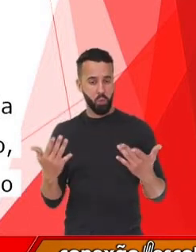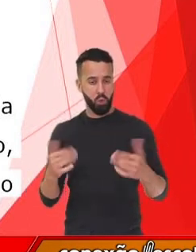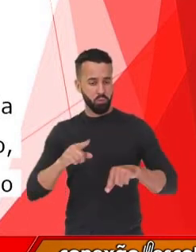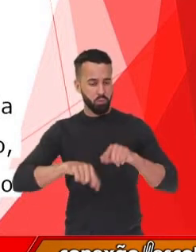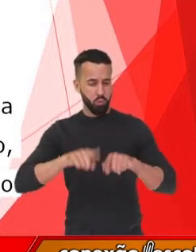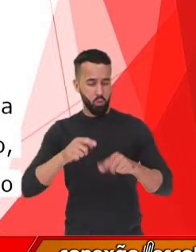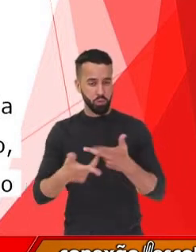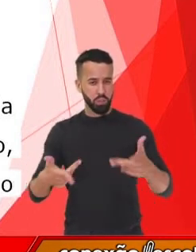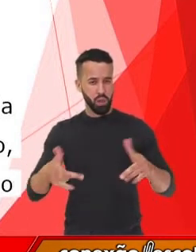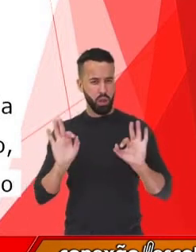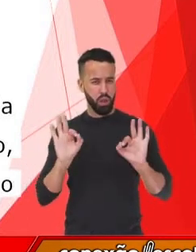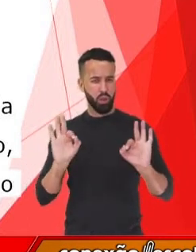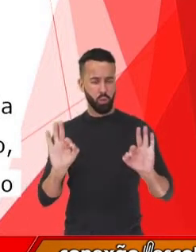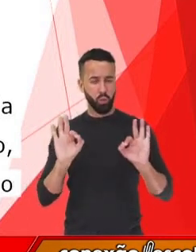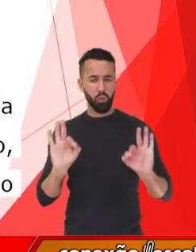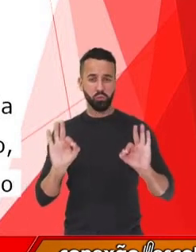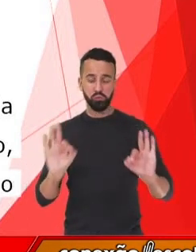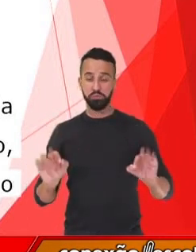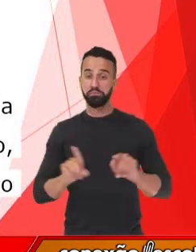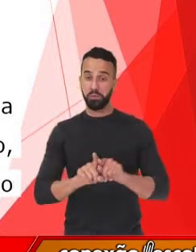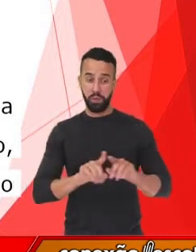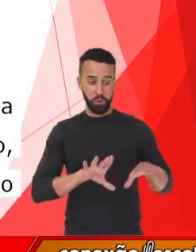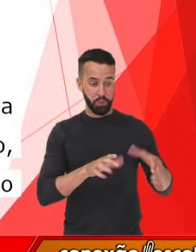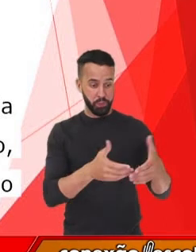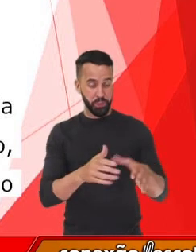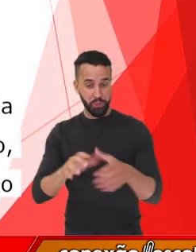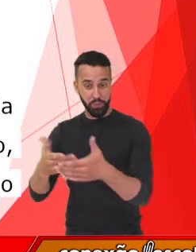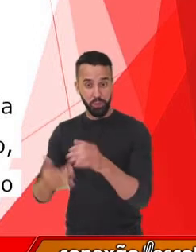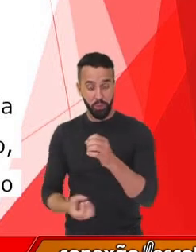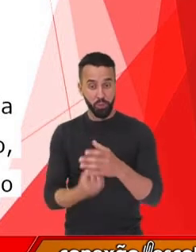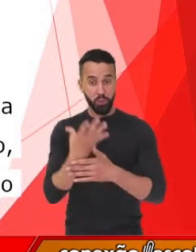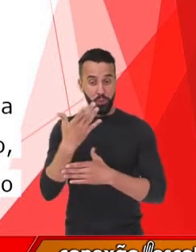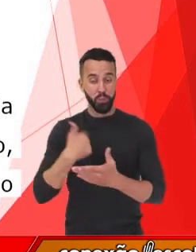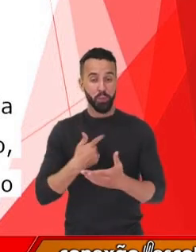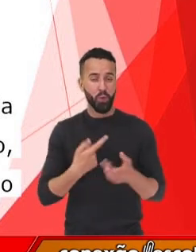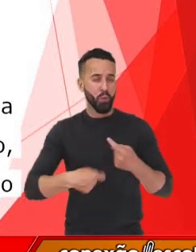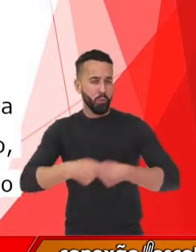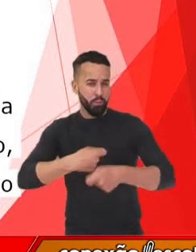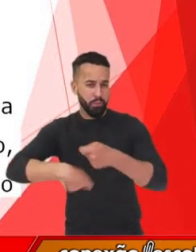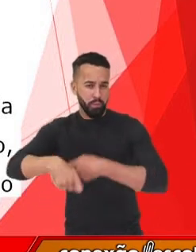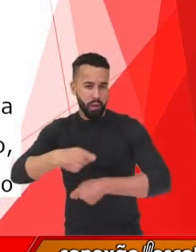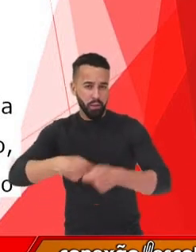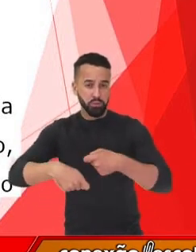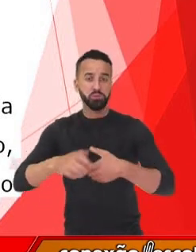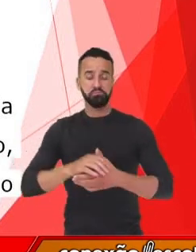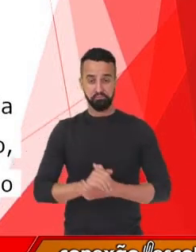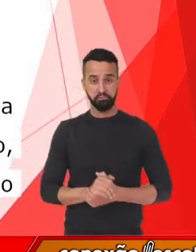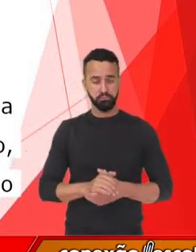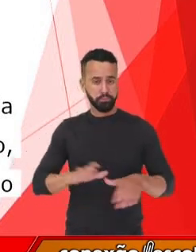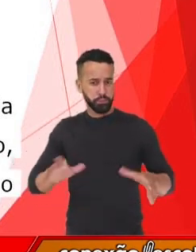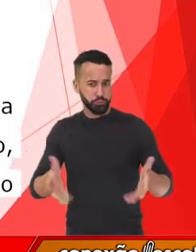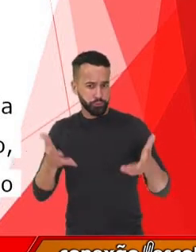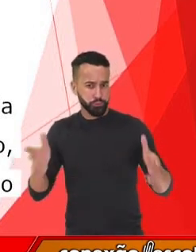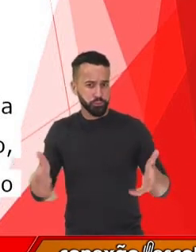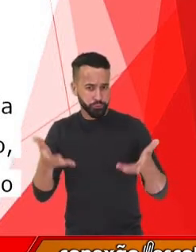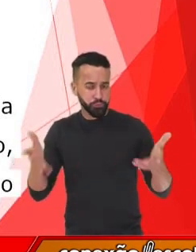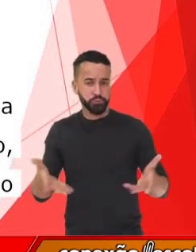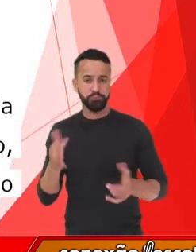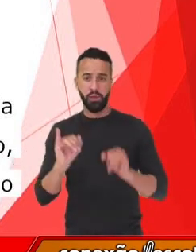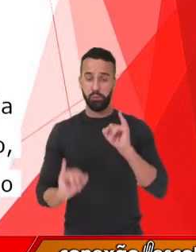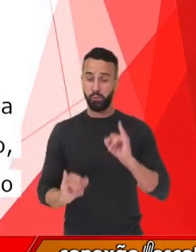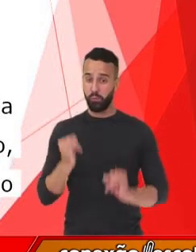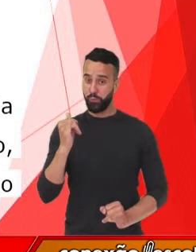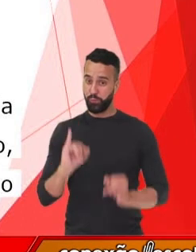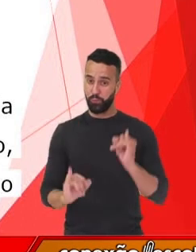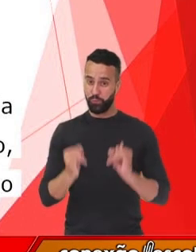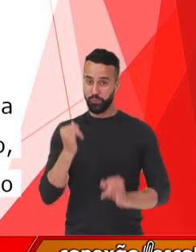luxo e criação de companhias de comércio. Devido ao estímulo da indústria, também ficou conhecido